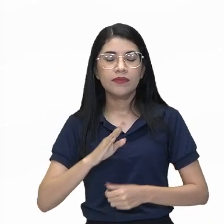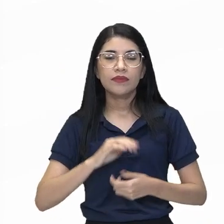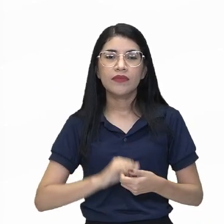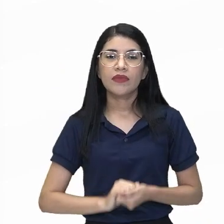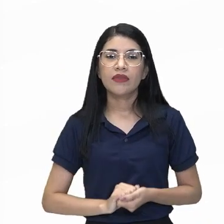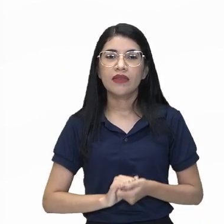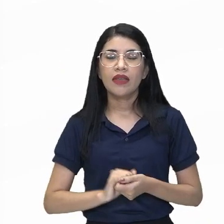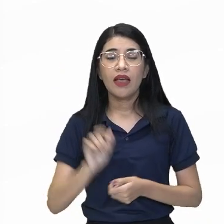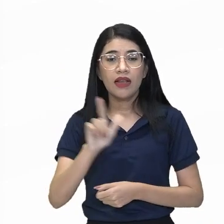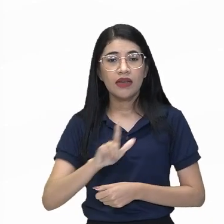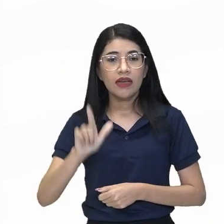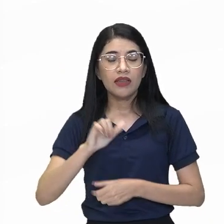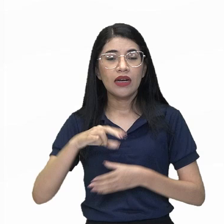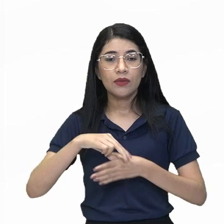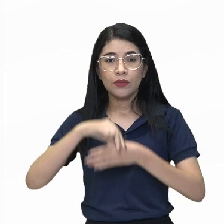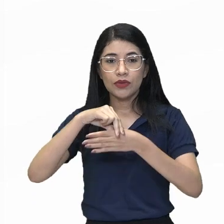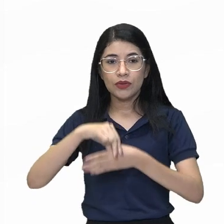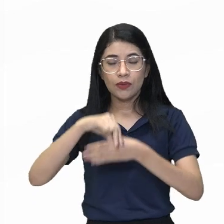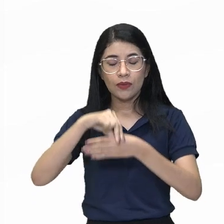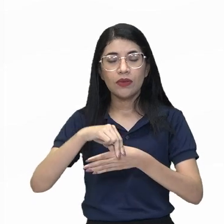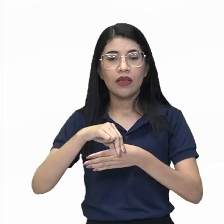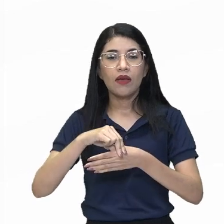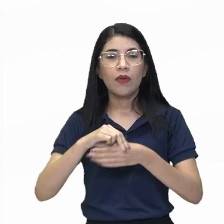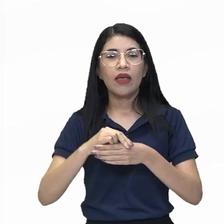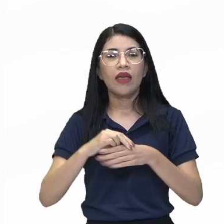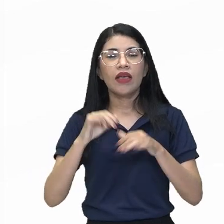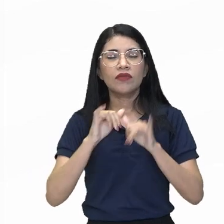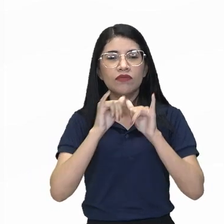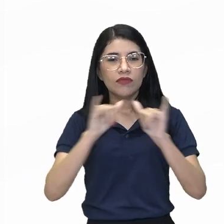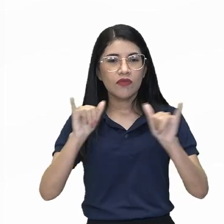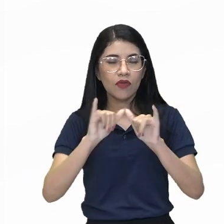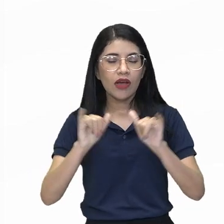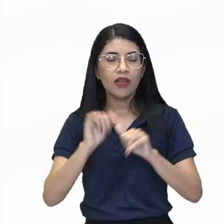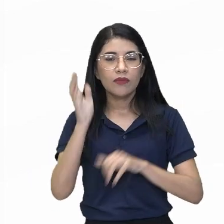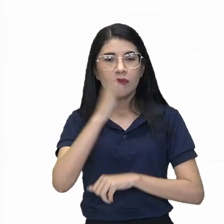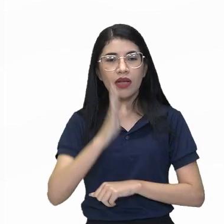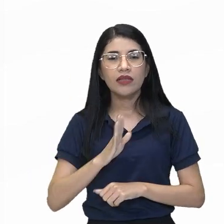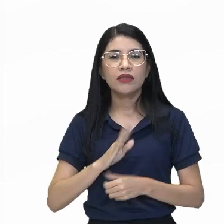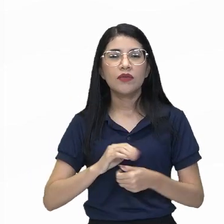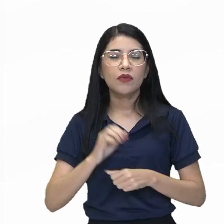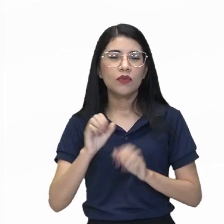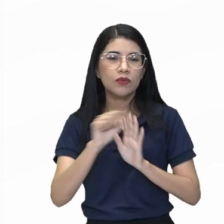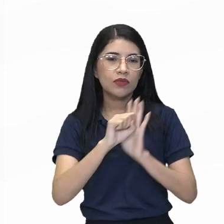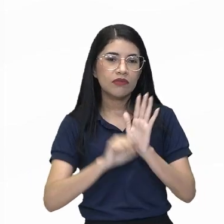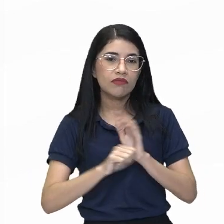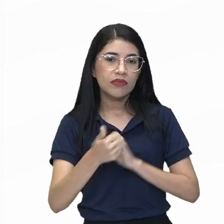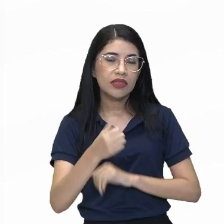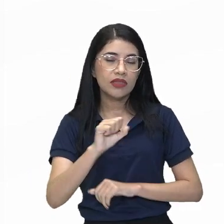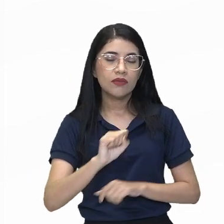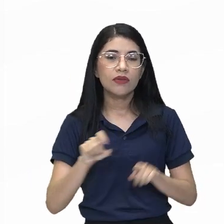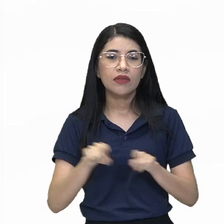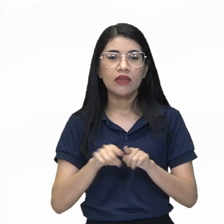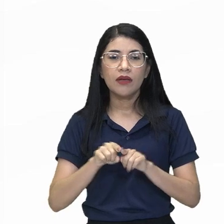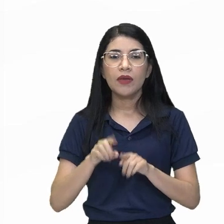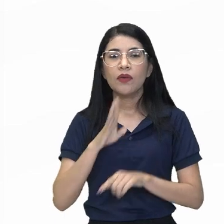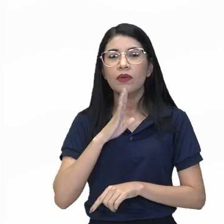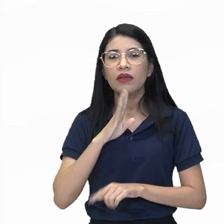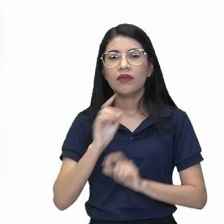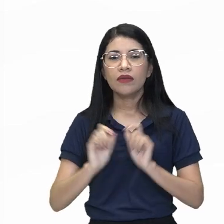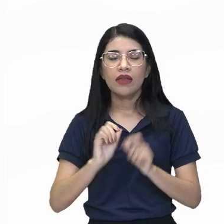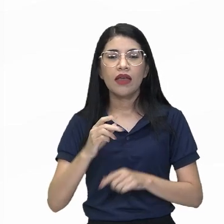de cordel foi popularizada no Brasil por volta do século XVIII e também ficou conhecida